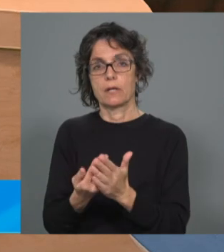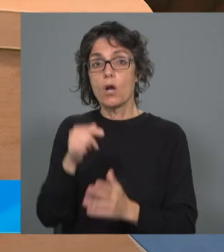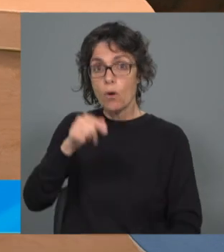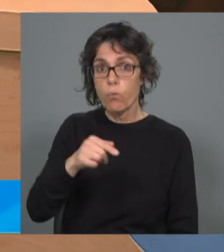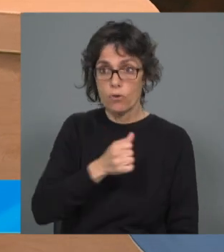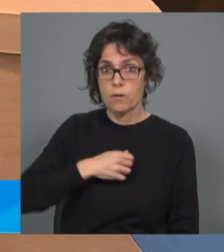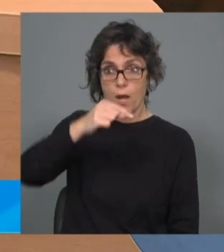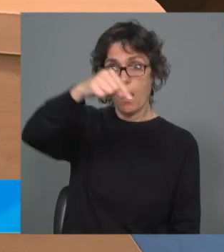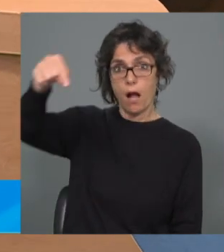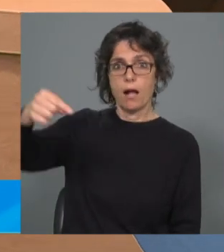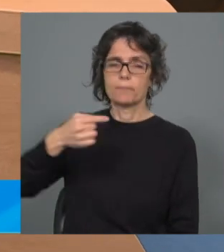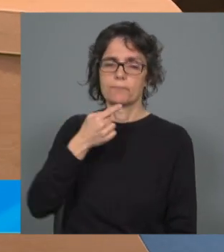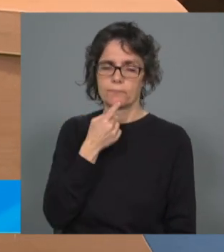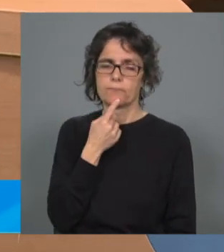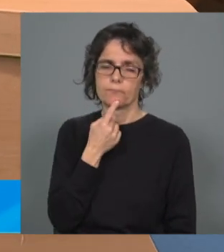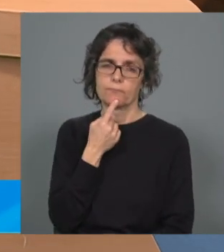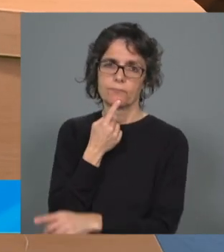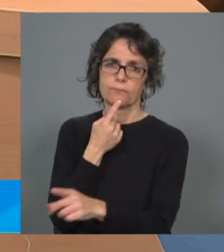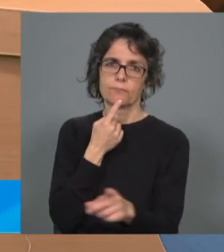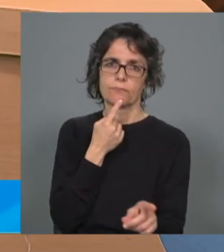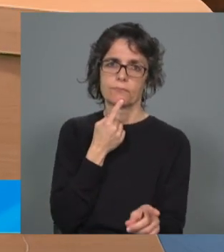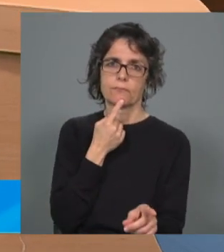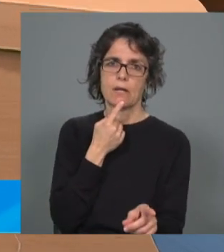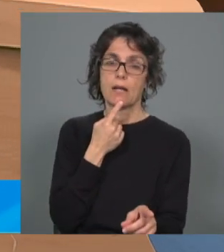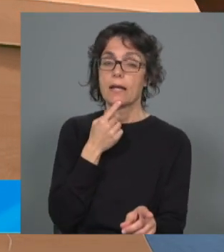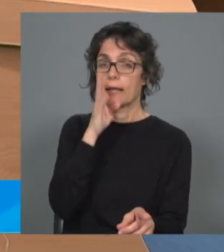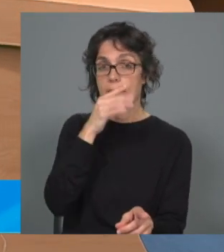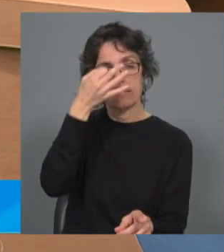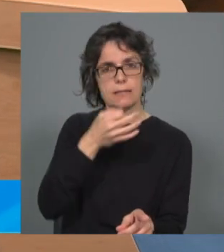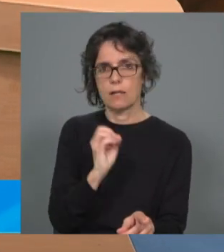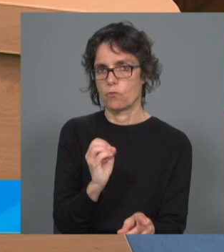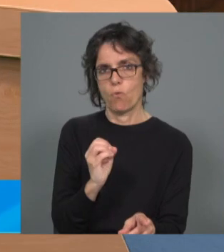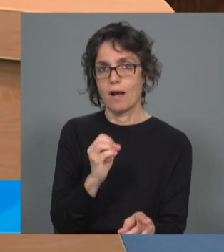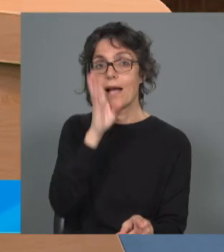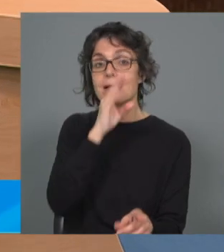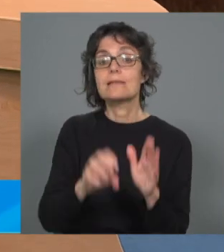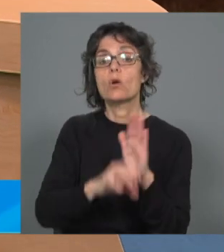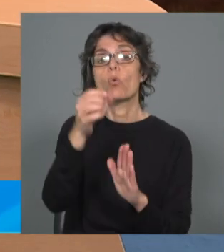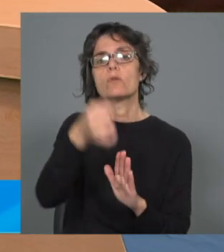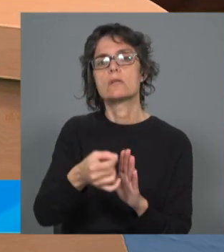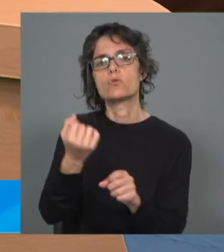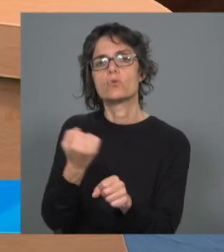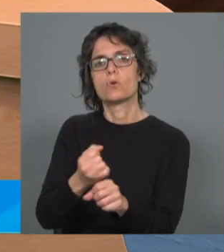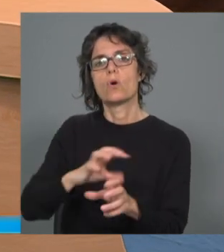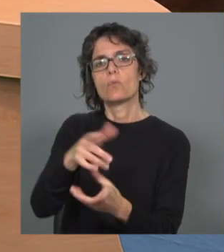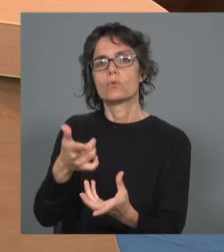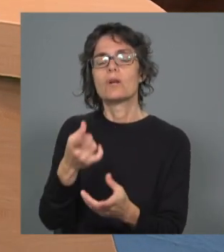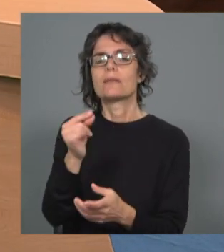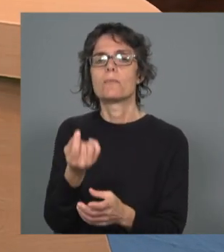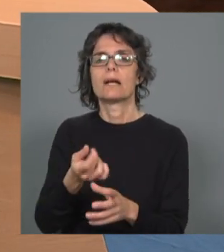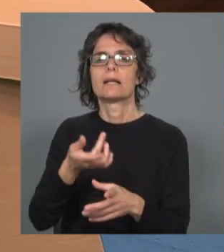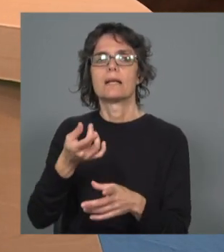compreenderam isso e que sabem que, não havendo dignidade, condições no mundo do trabalho, não há